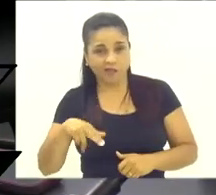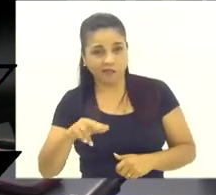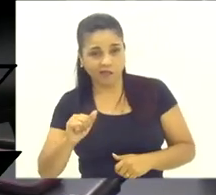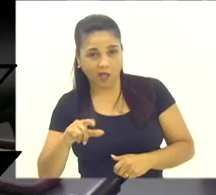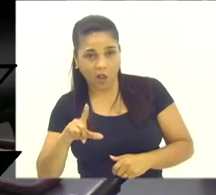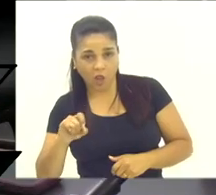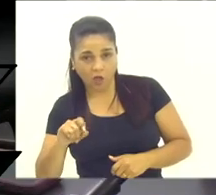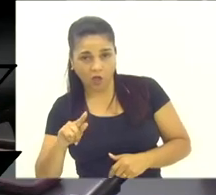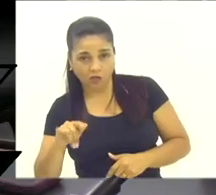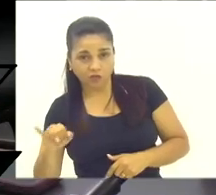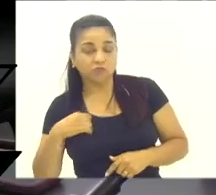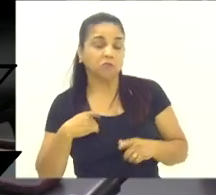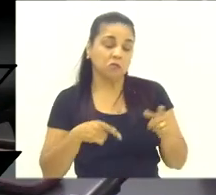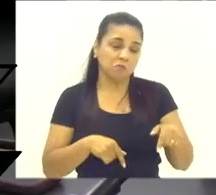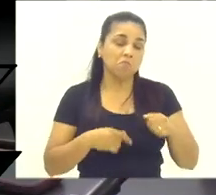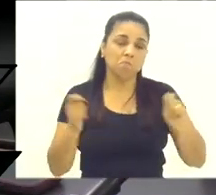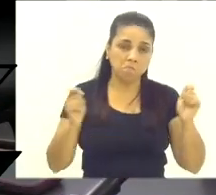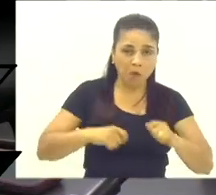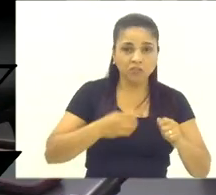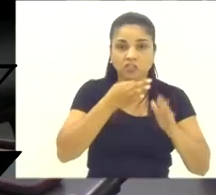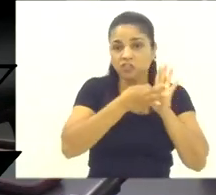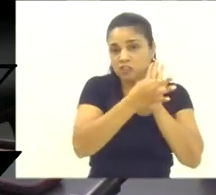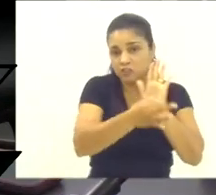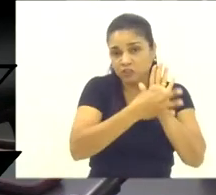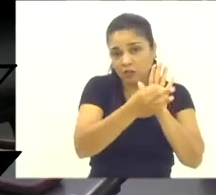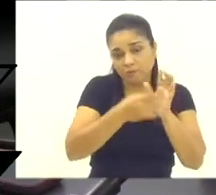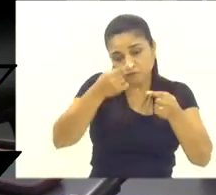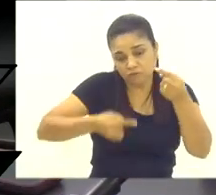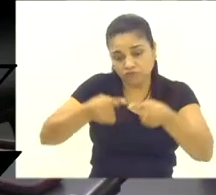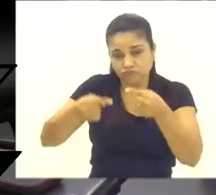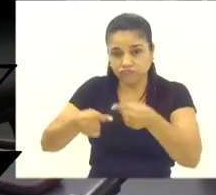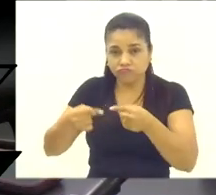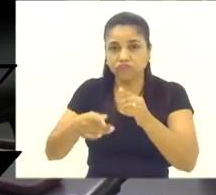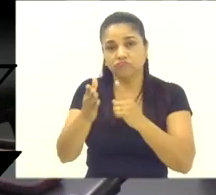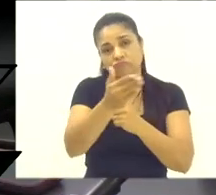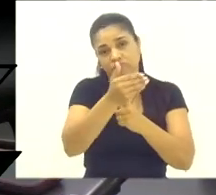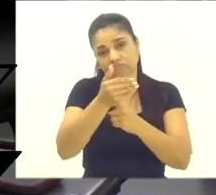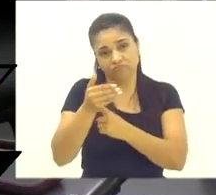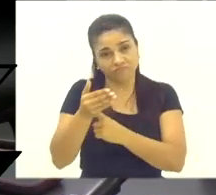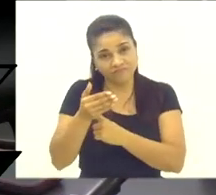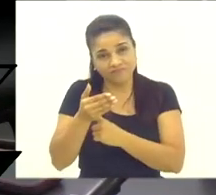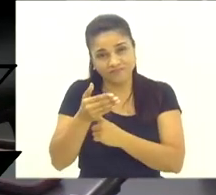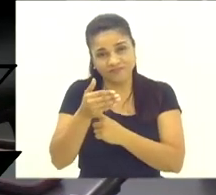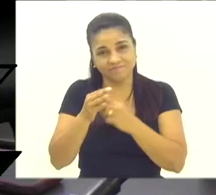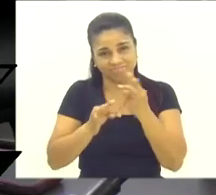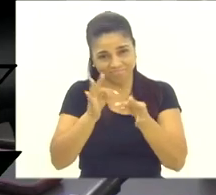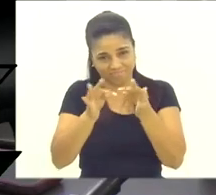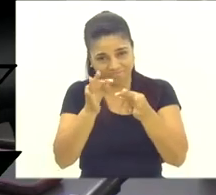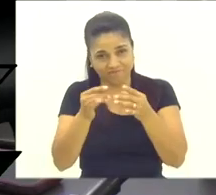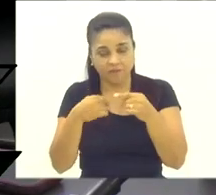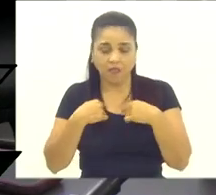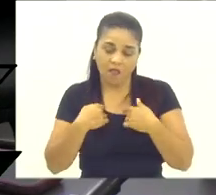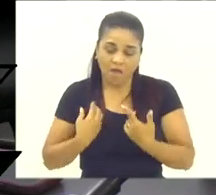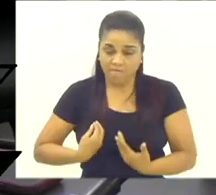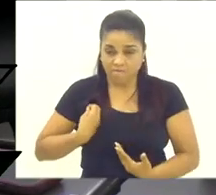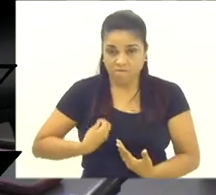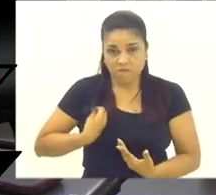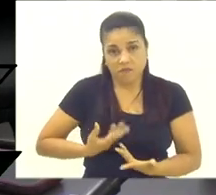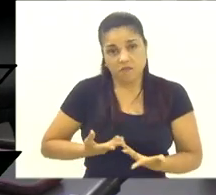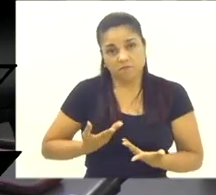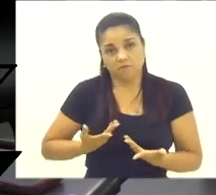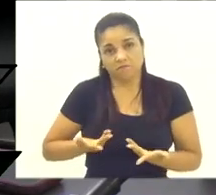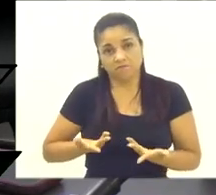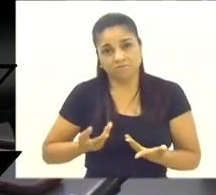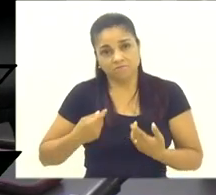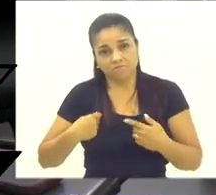discutir criticamente as tecnologias porque é uma replicação também da nossa vida né é uma